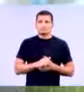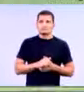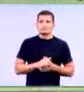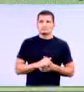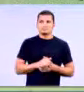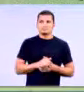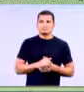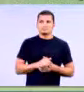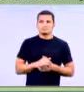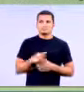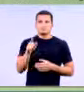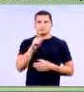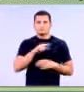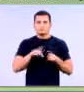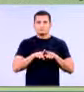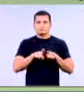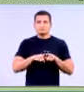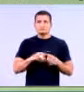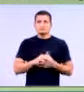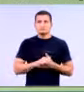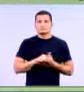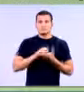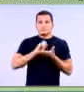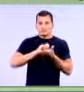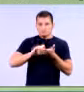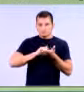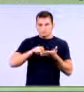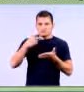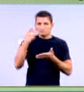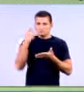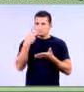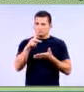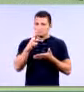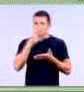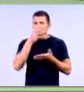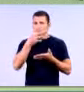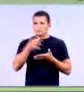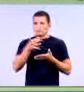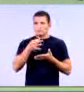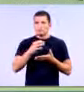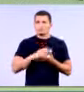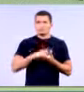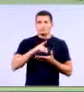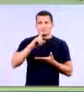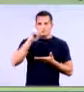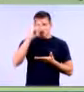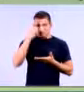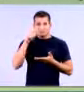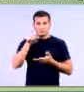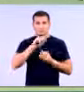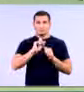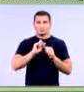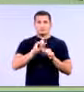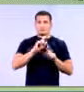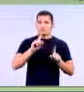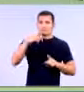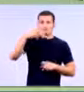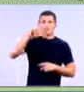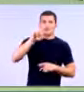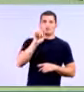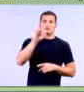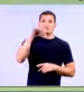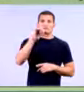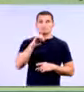você, duas opções, escreva com suas próprias palavras, né, as ideias, então você não estará cometendo crime,